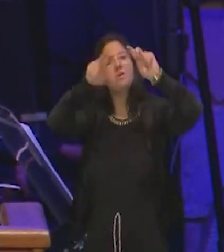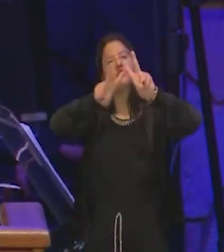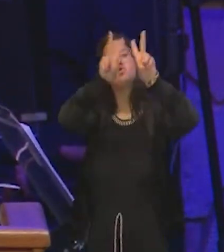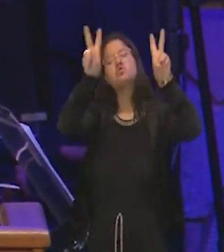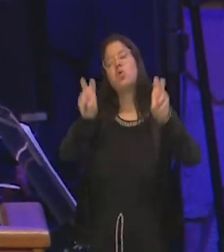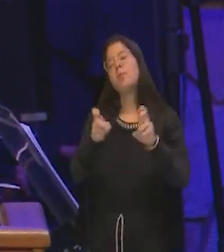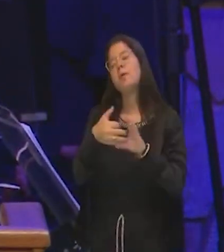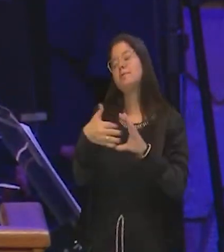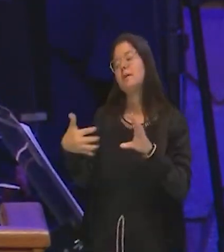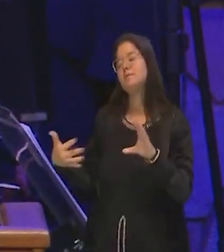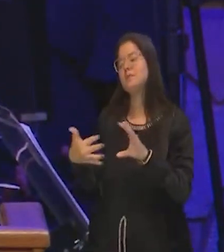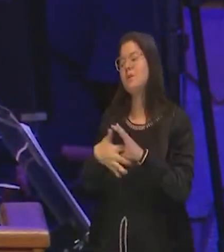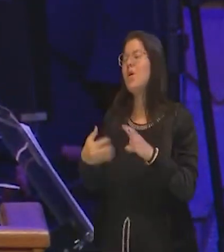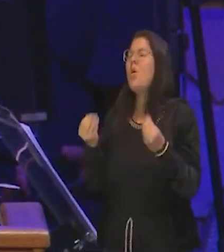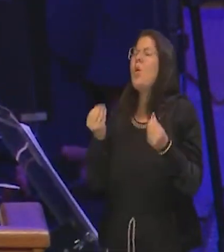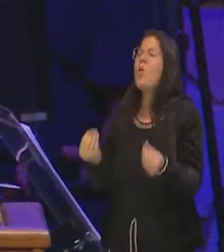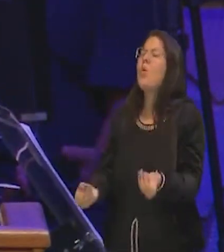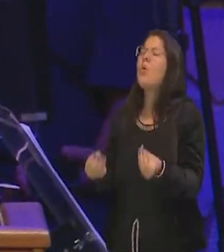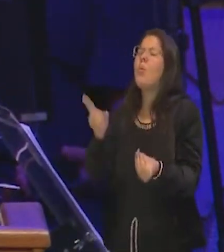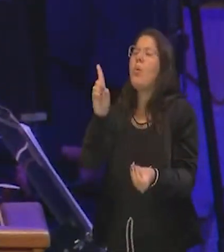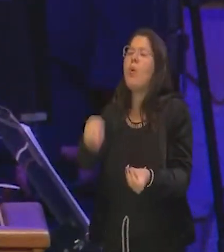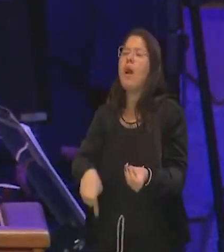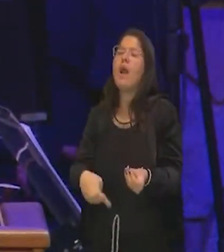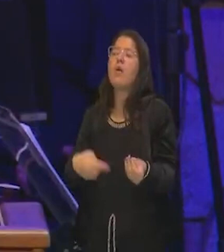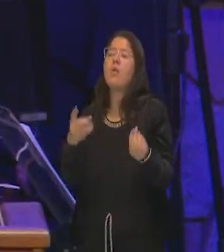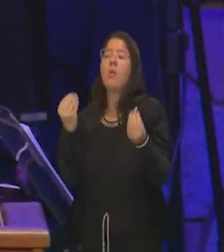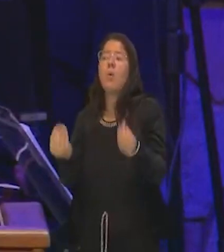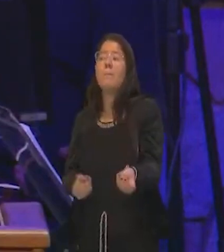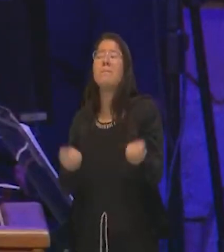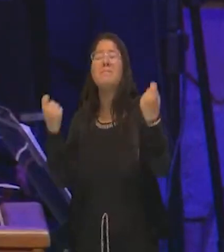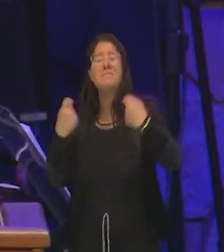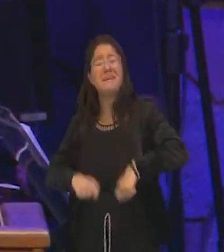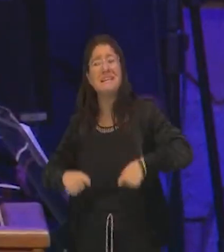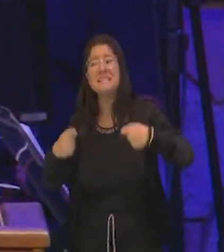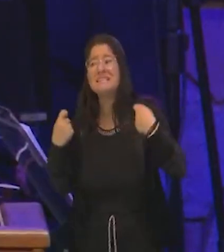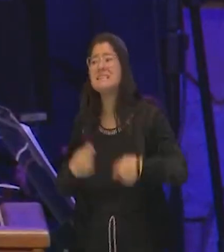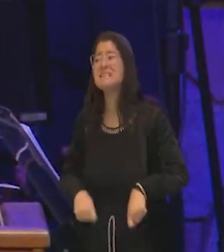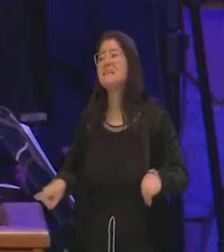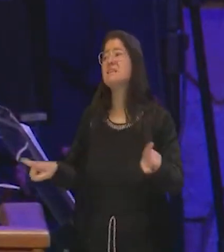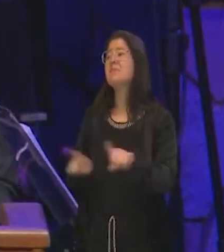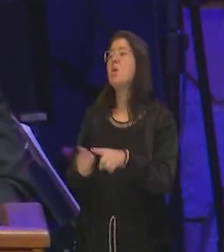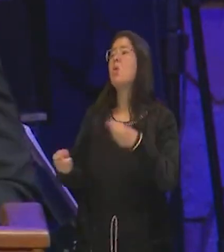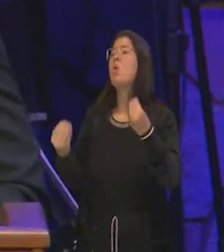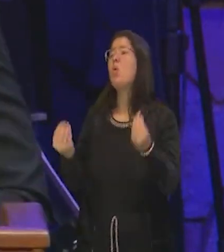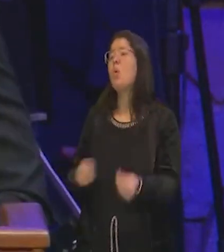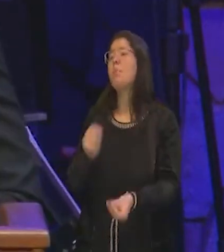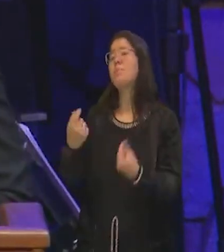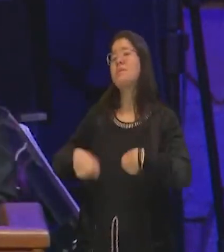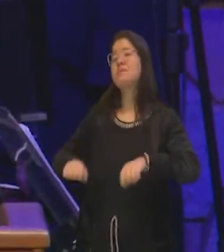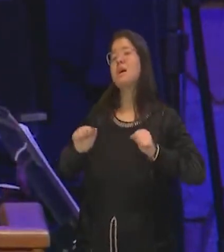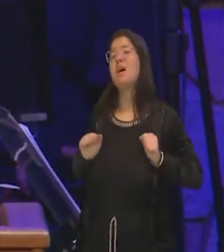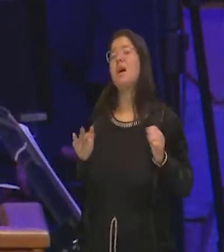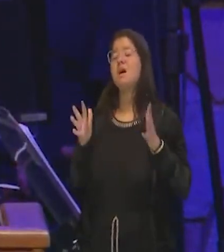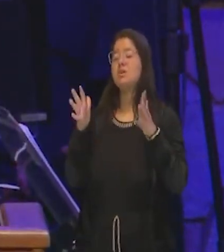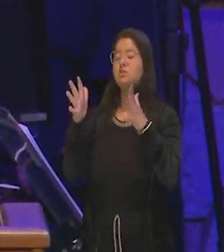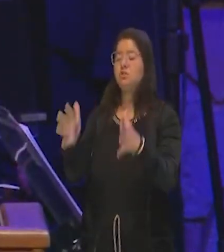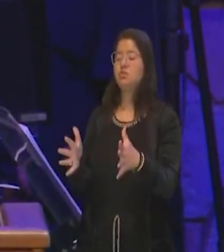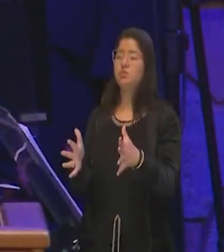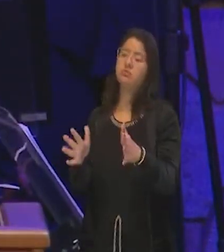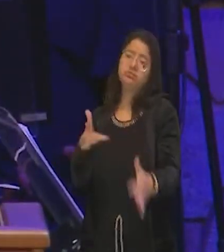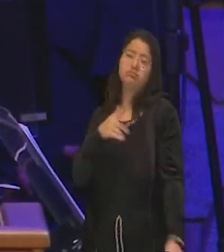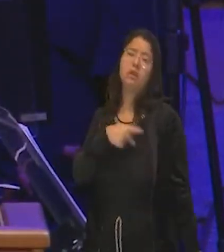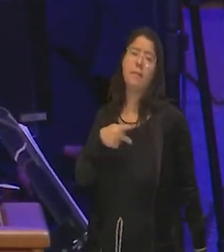características. Como é, como deve ser e como ele deve agir, no caso, o pastor,